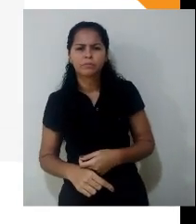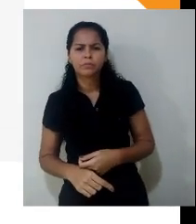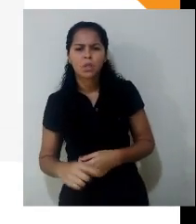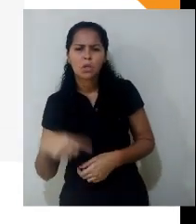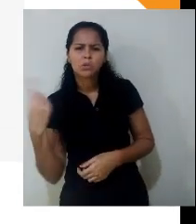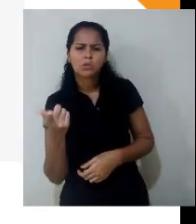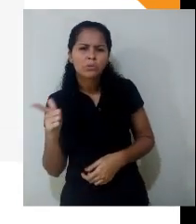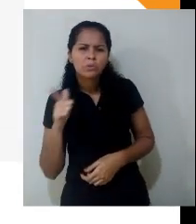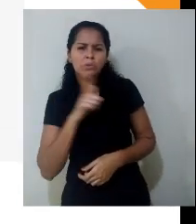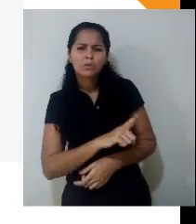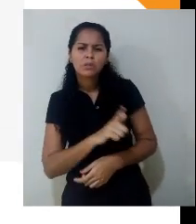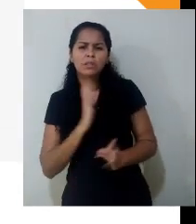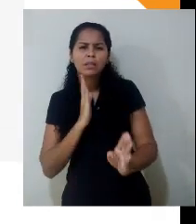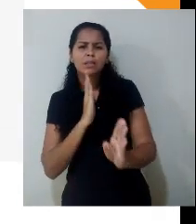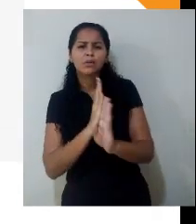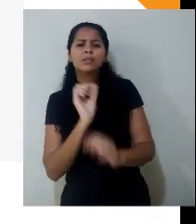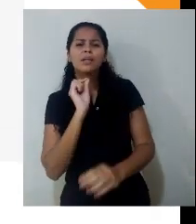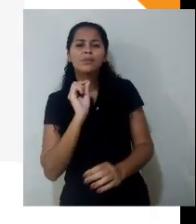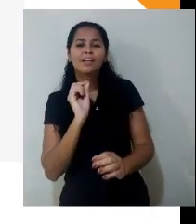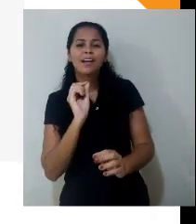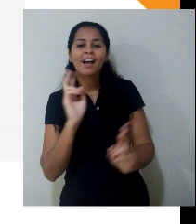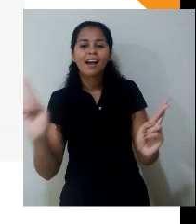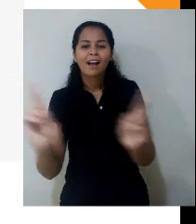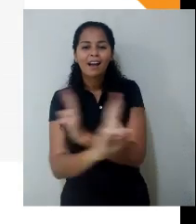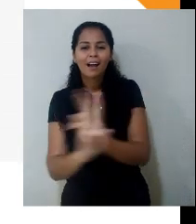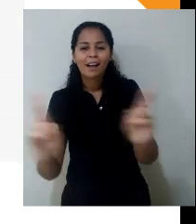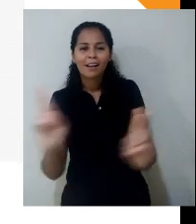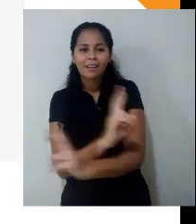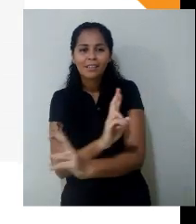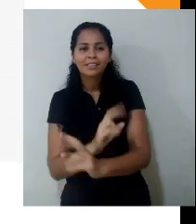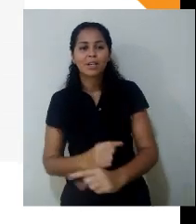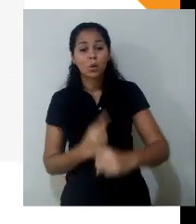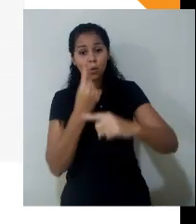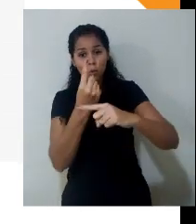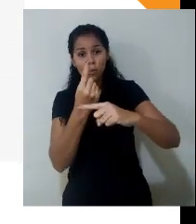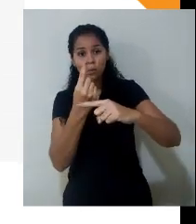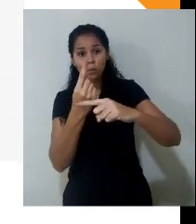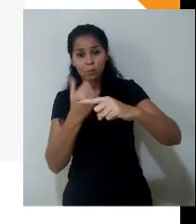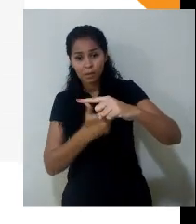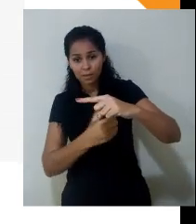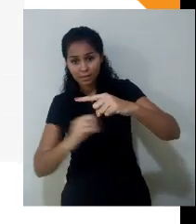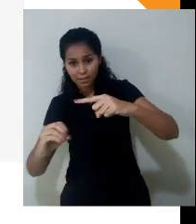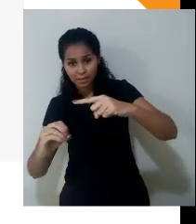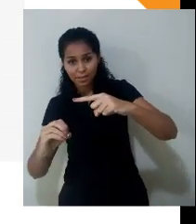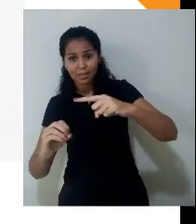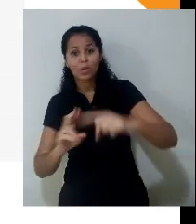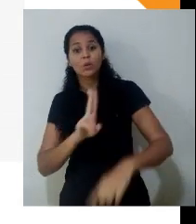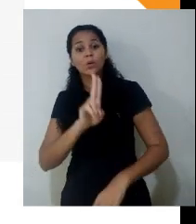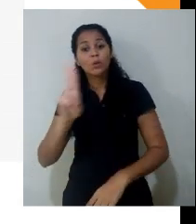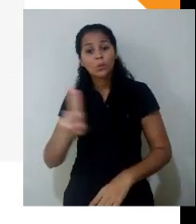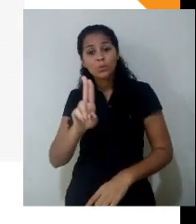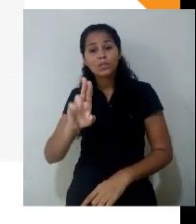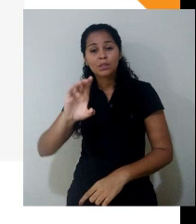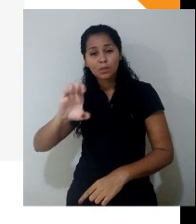gente vai achar que essa relação é 1 para 100. Estávamos utilizando uma escala de